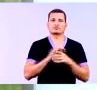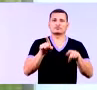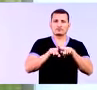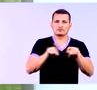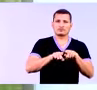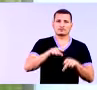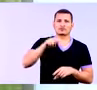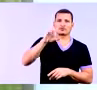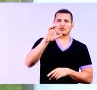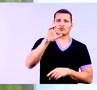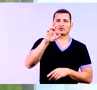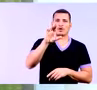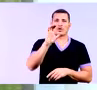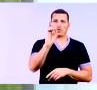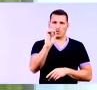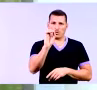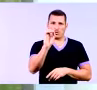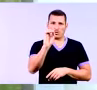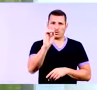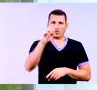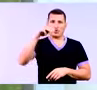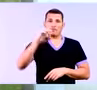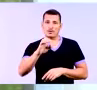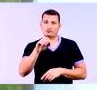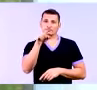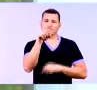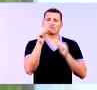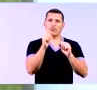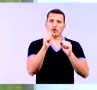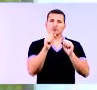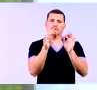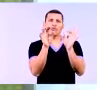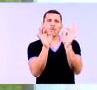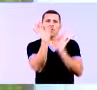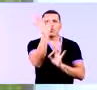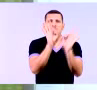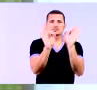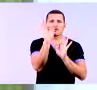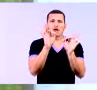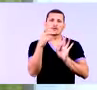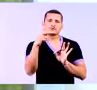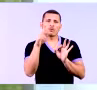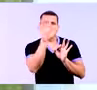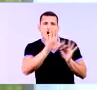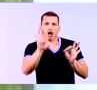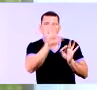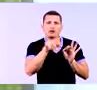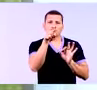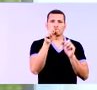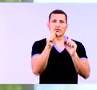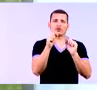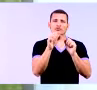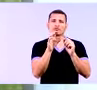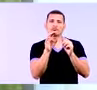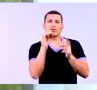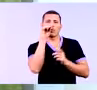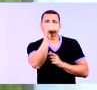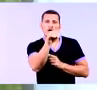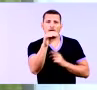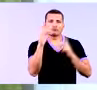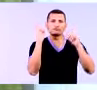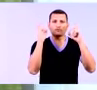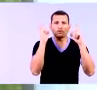você pode personalizar a sua área, o seu ambiente. Você pode colocar uma foto,